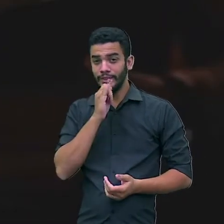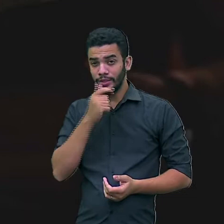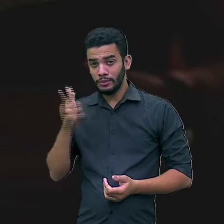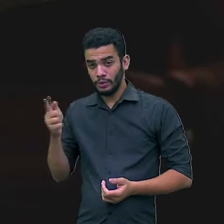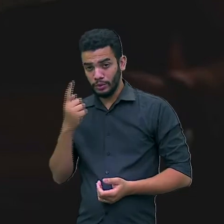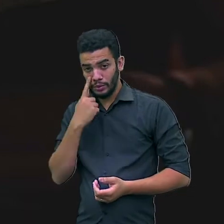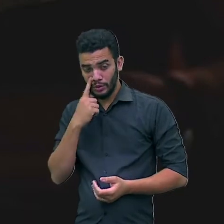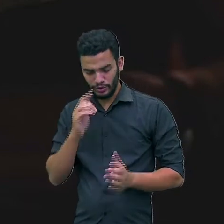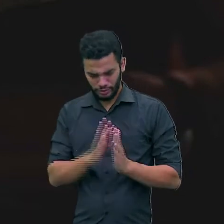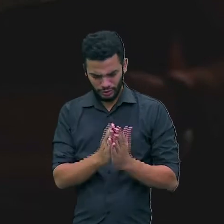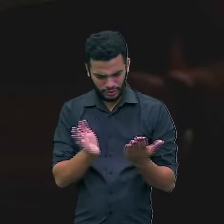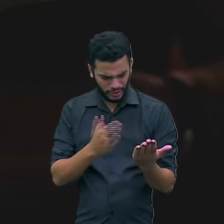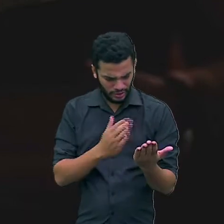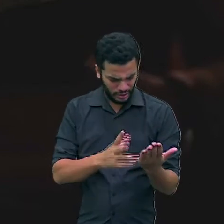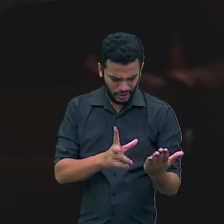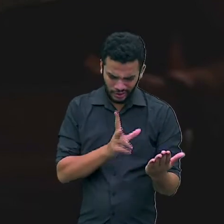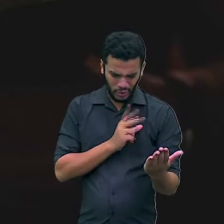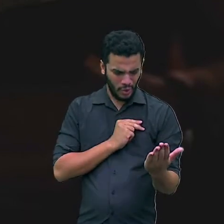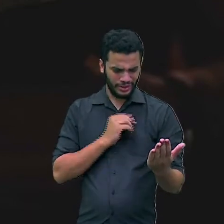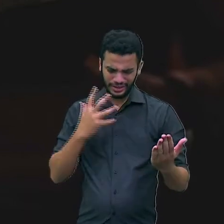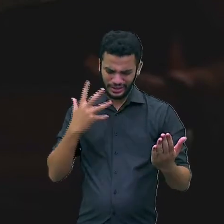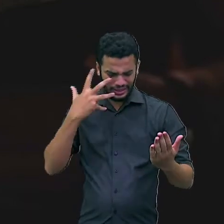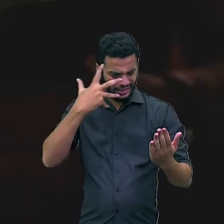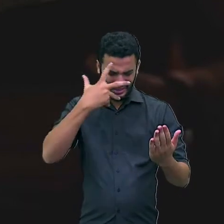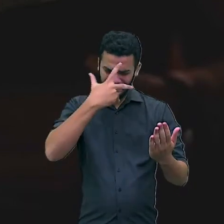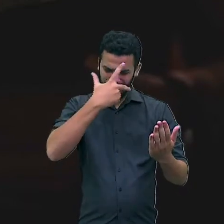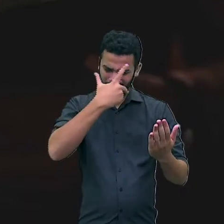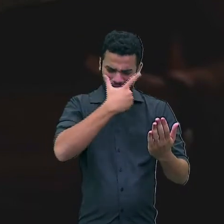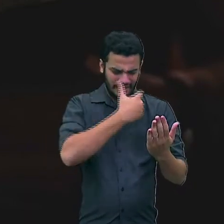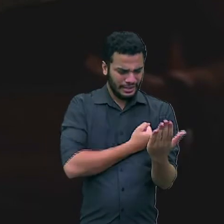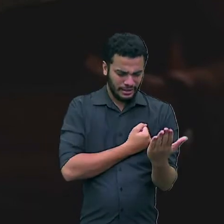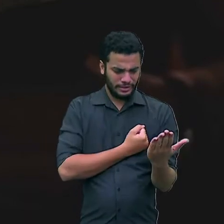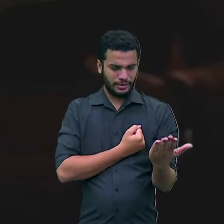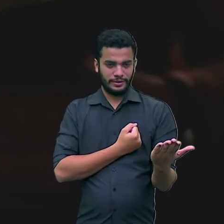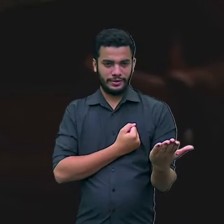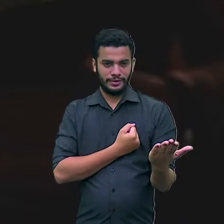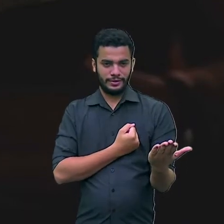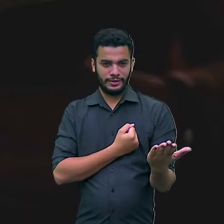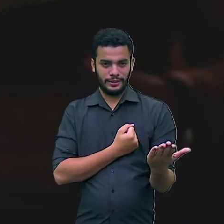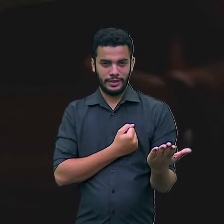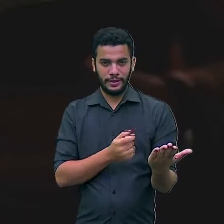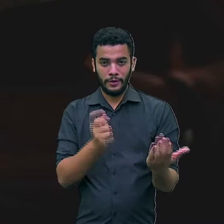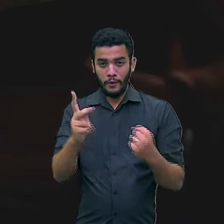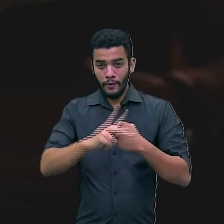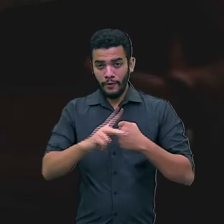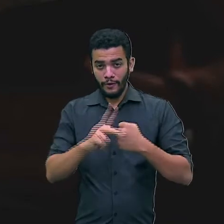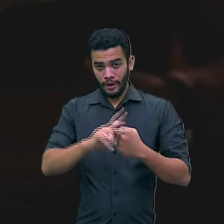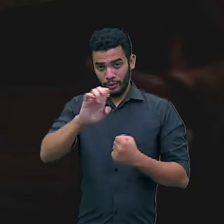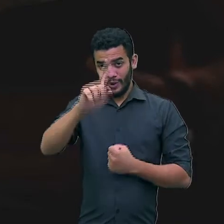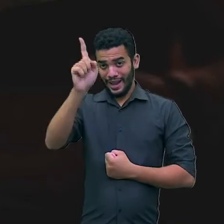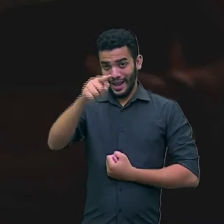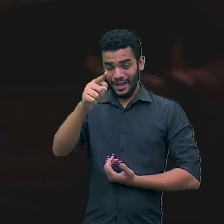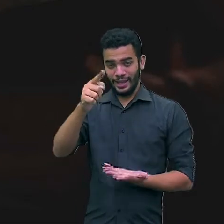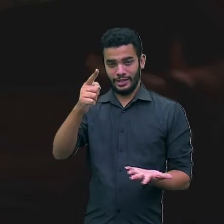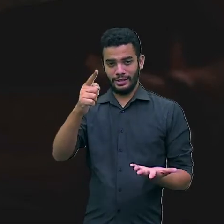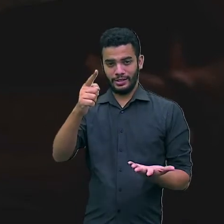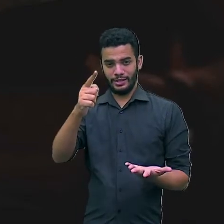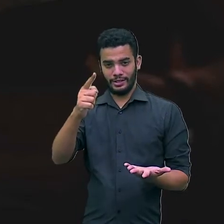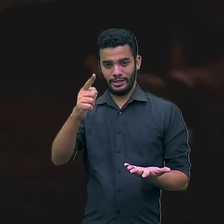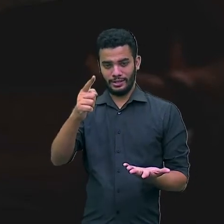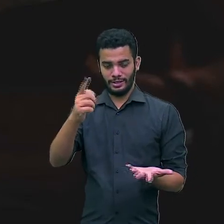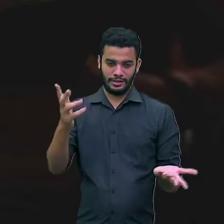lindo. Se você disse que é o verbo nessa frase, mais uma vez você acertou.